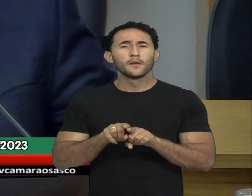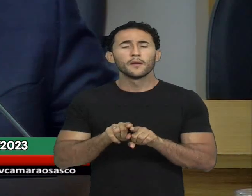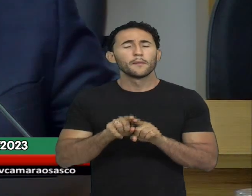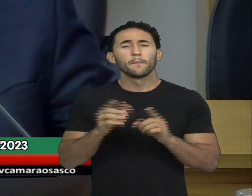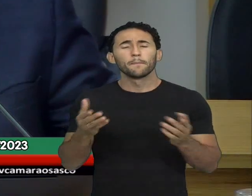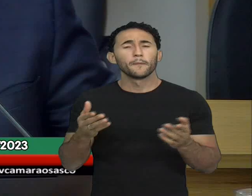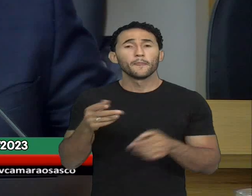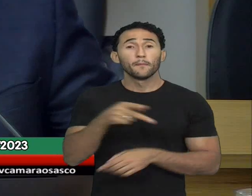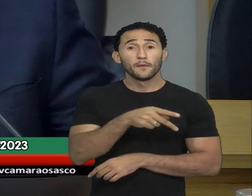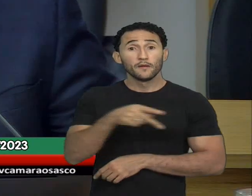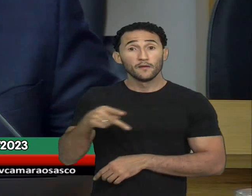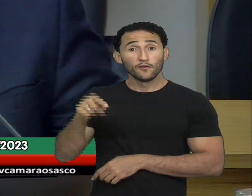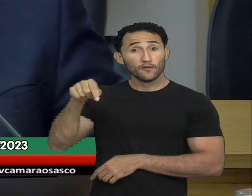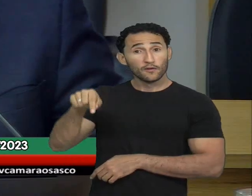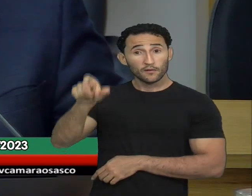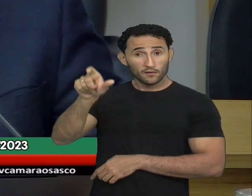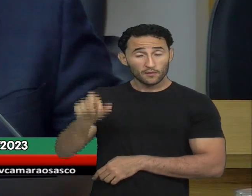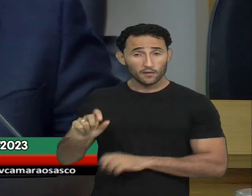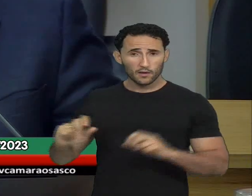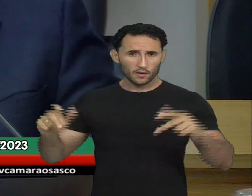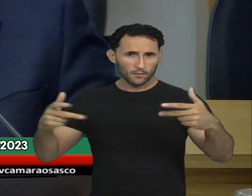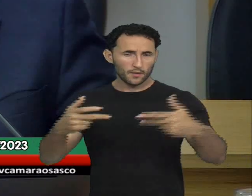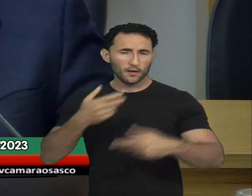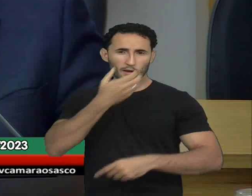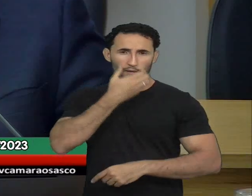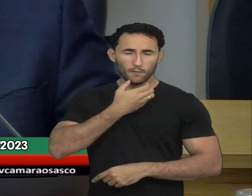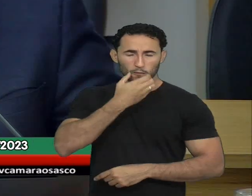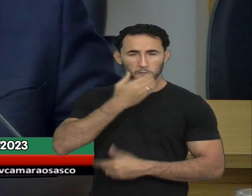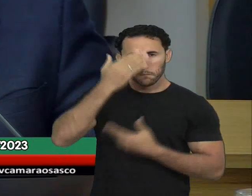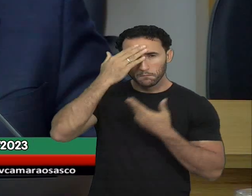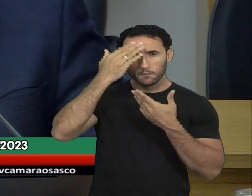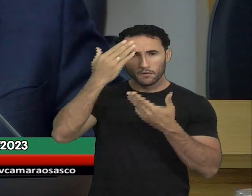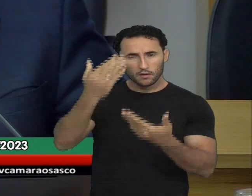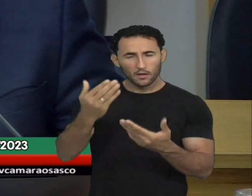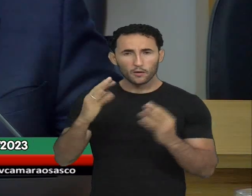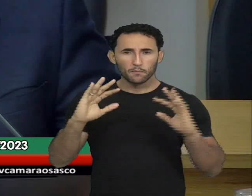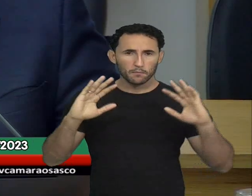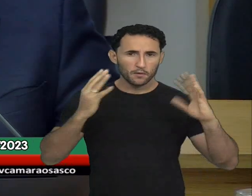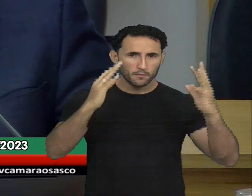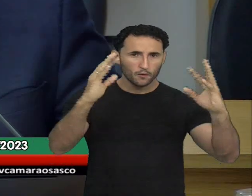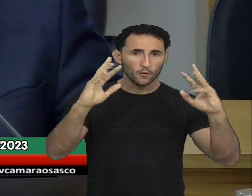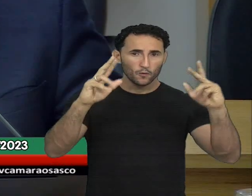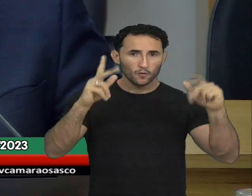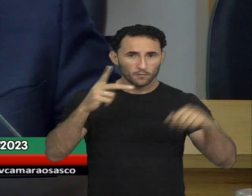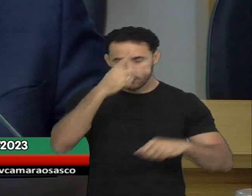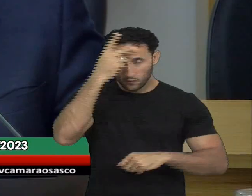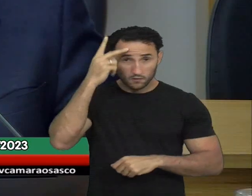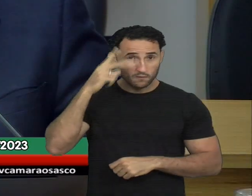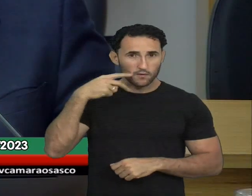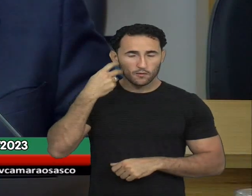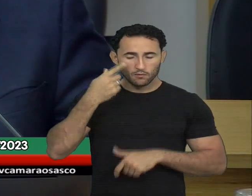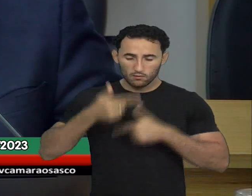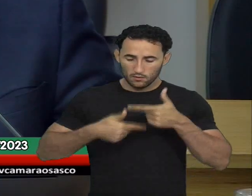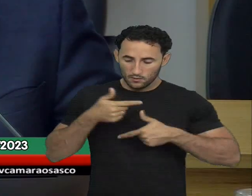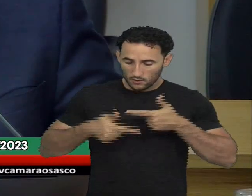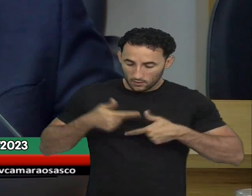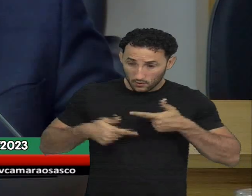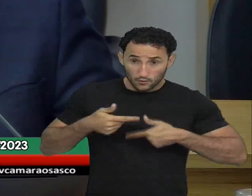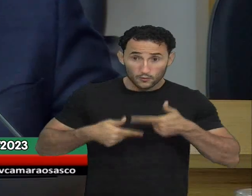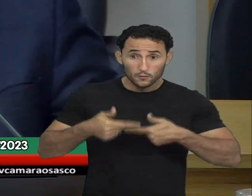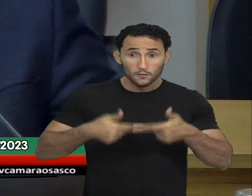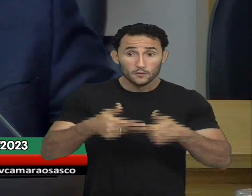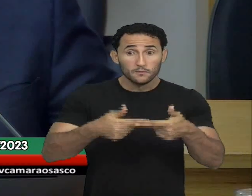aqui conosco, o vereador Carmônio, gostaria de parabenizar todos os vereadores pelo trabalho que têm fazendo nessa cidade,